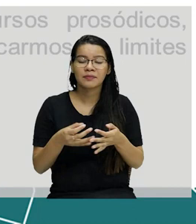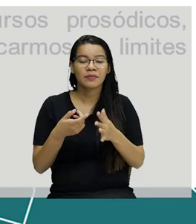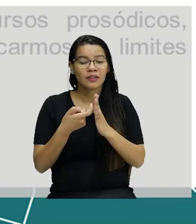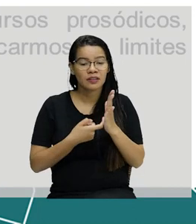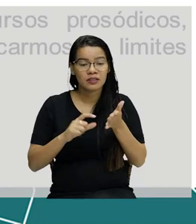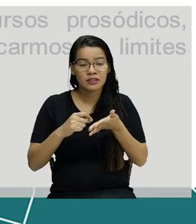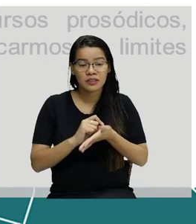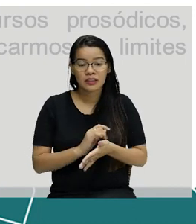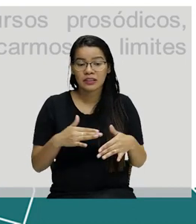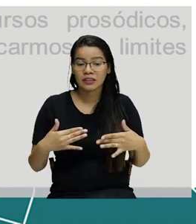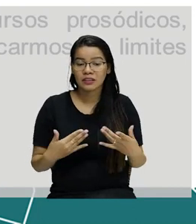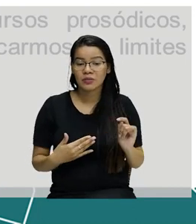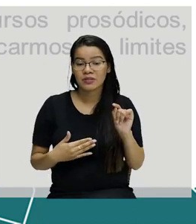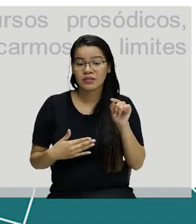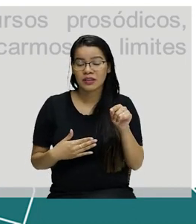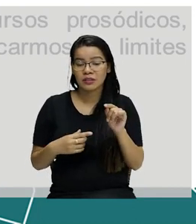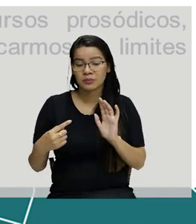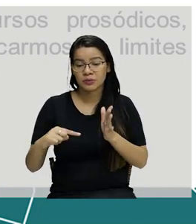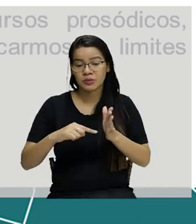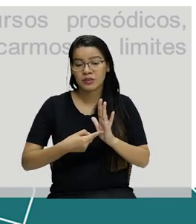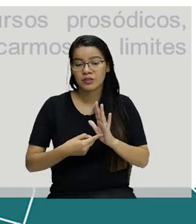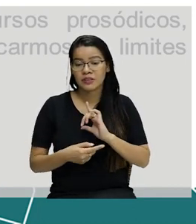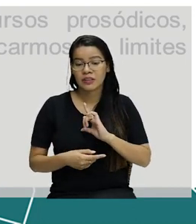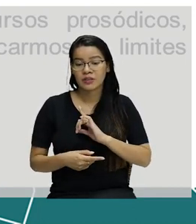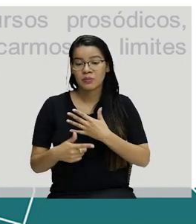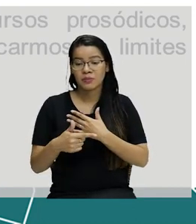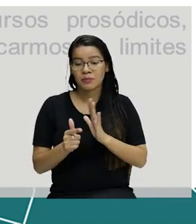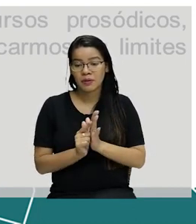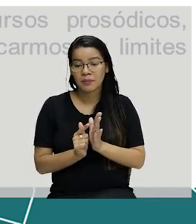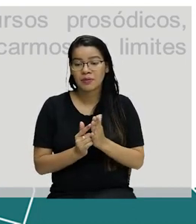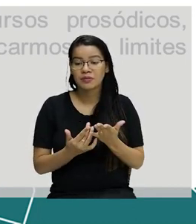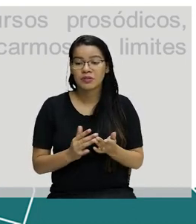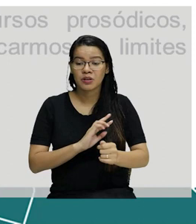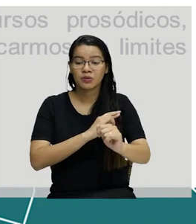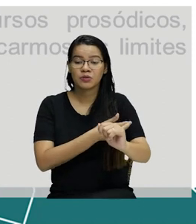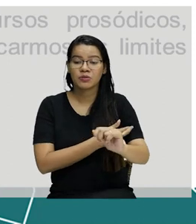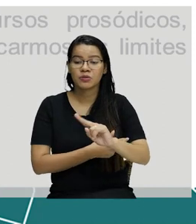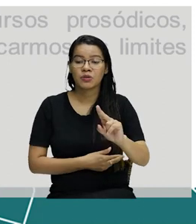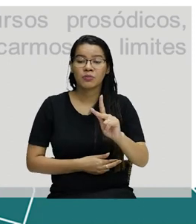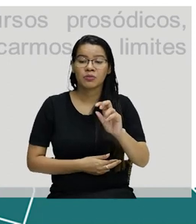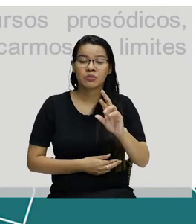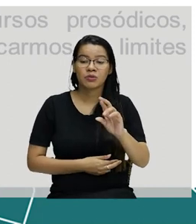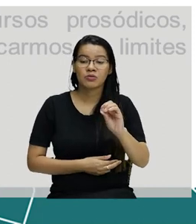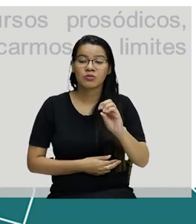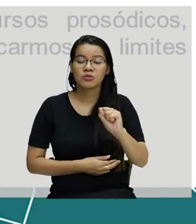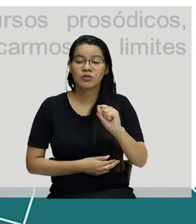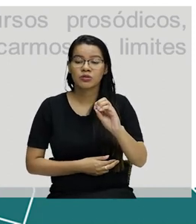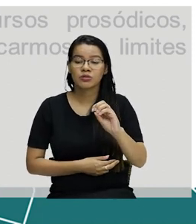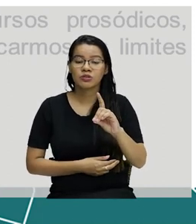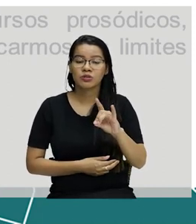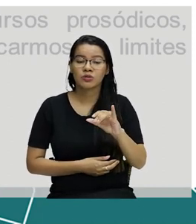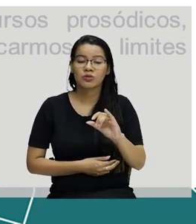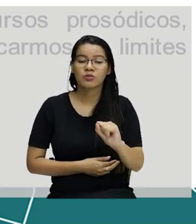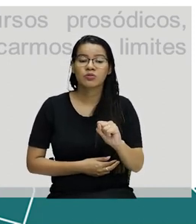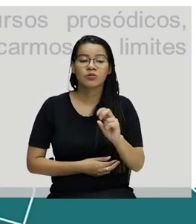pontuação cumprem o papel dos recursos prosódicos utilizados na fala Para darmos ritmo entonação e